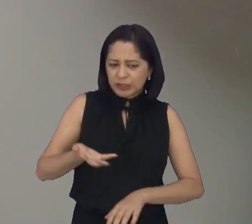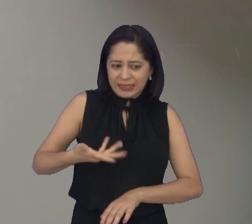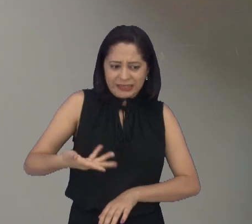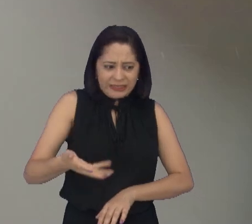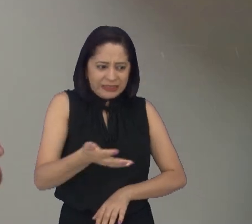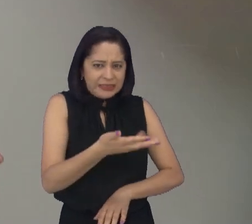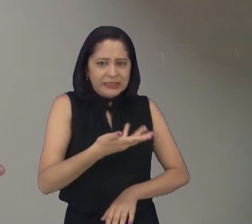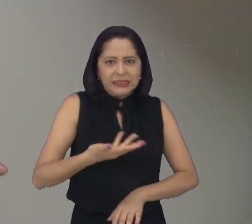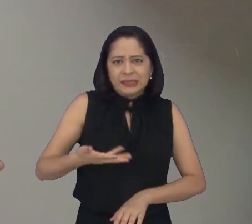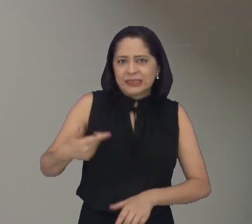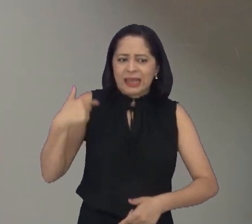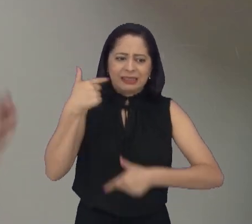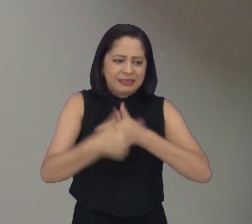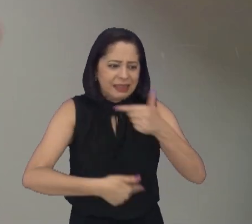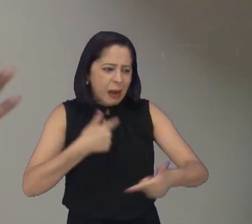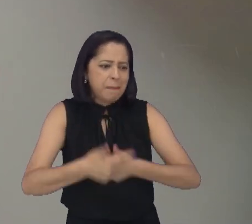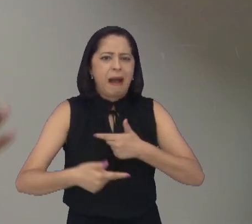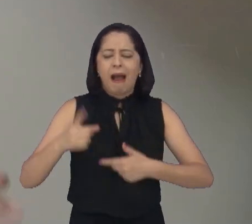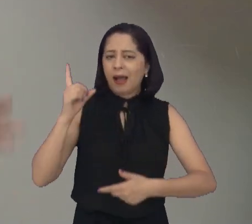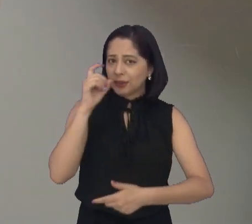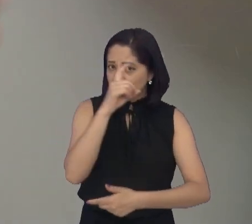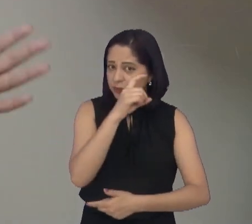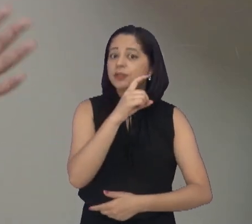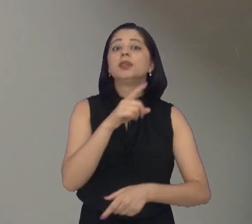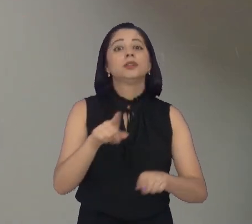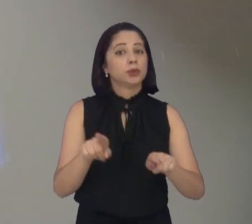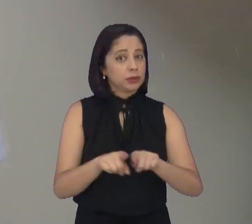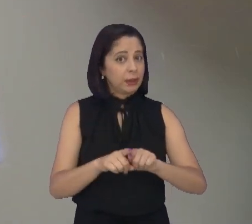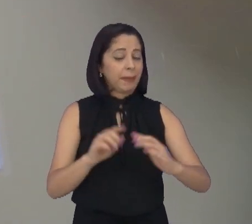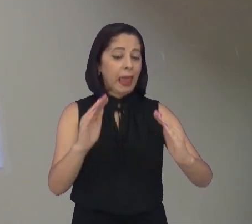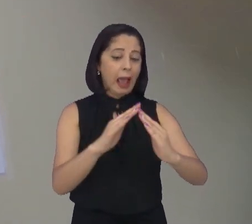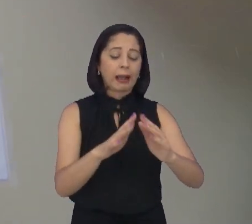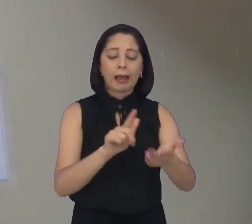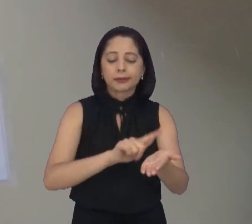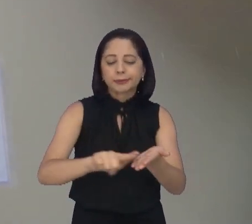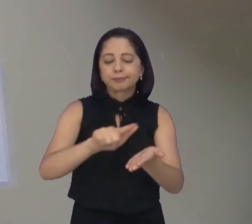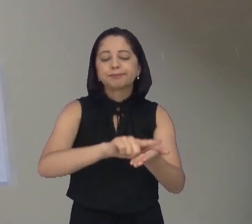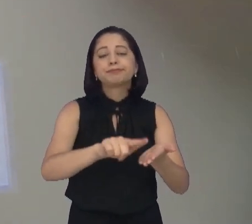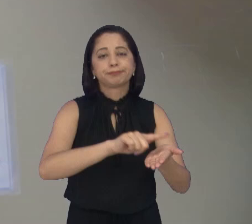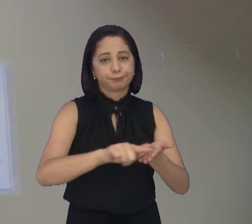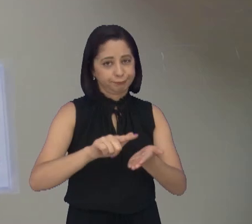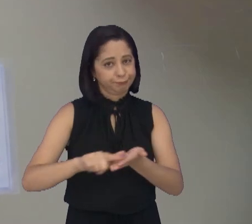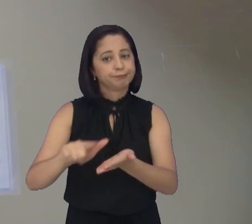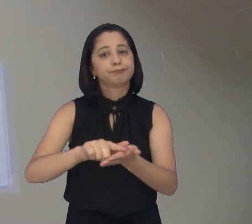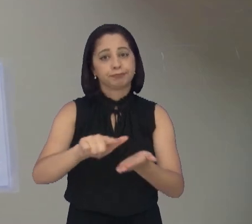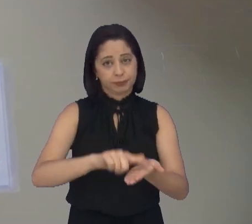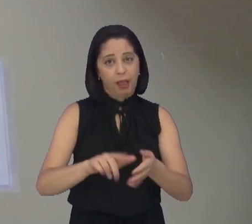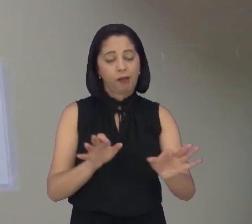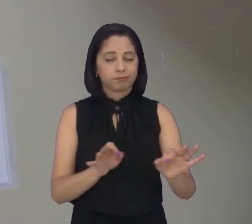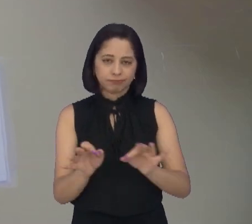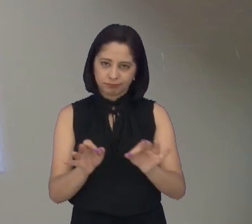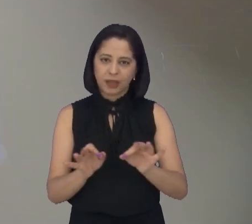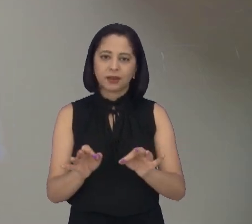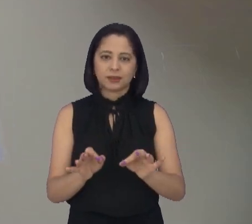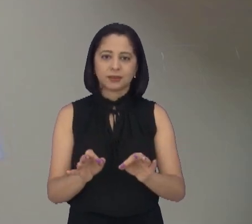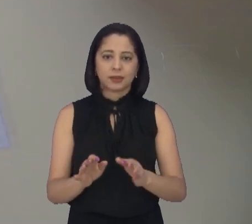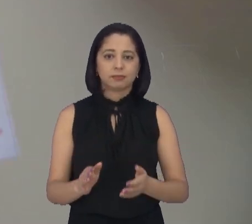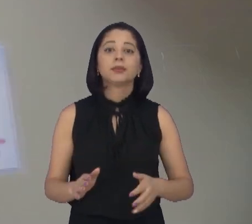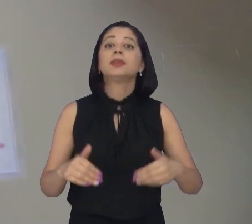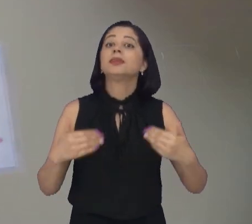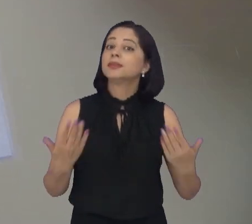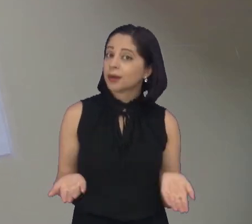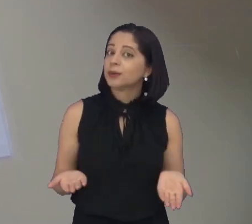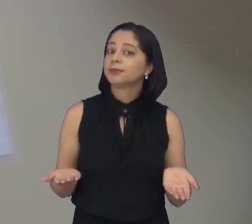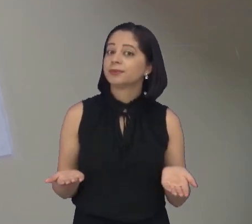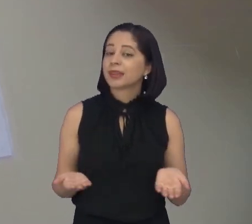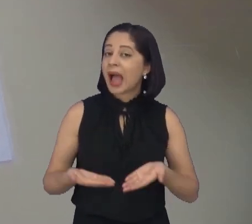mais corrido, tem sido cada vez também mais difícil manter a nossa casa bem arrumada. E aí,